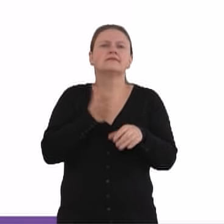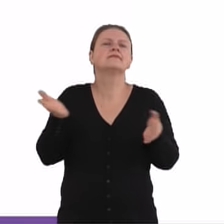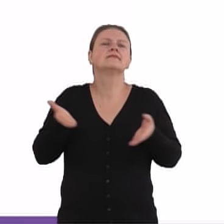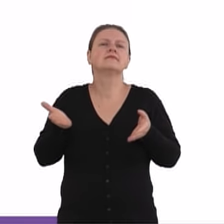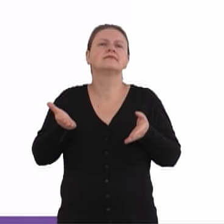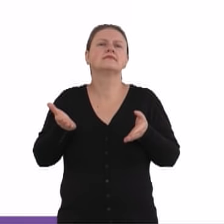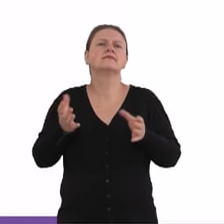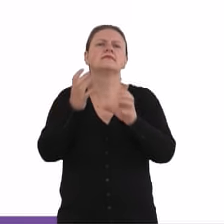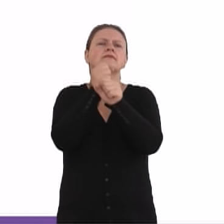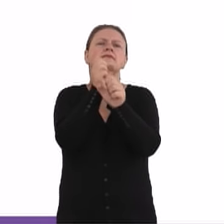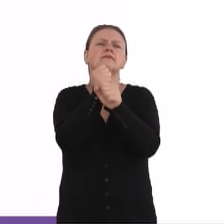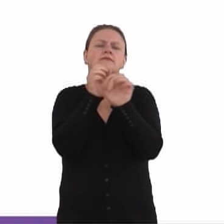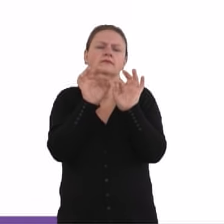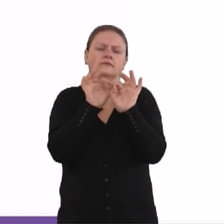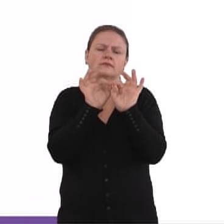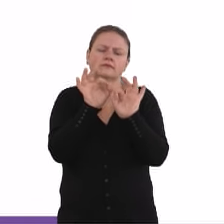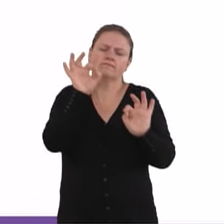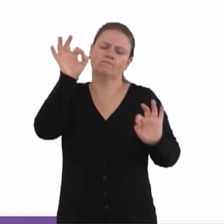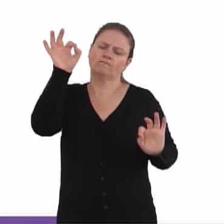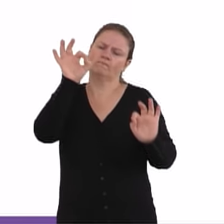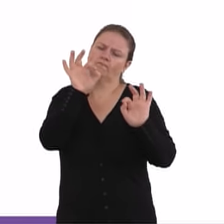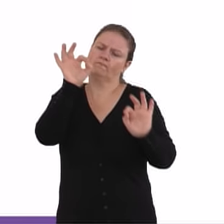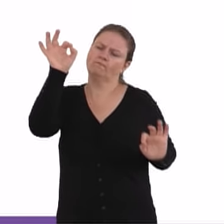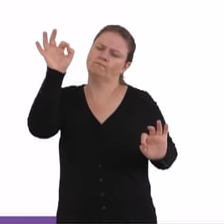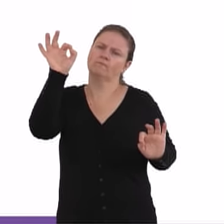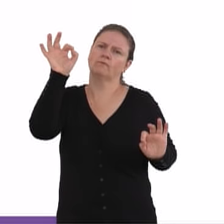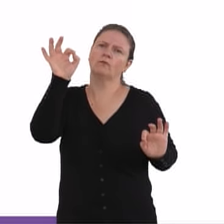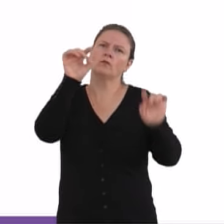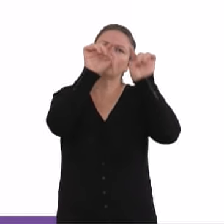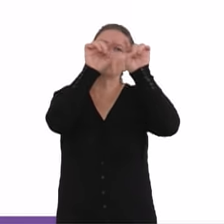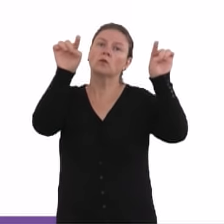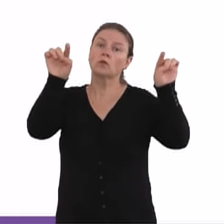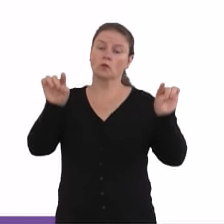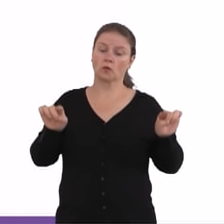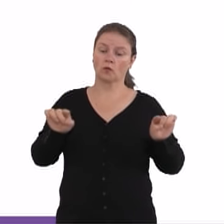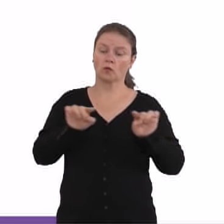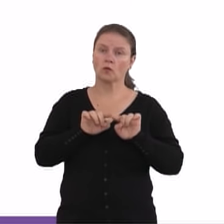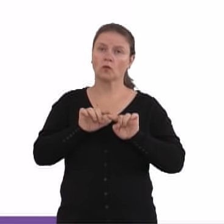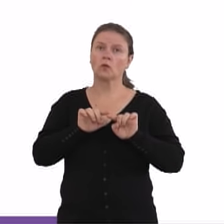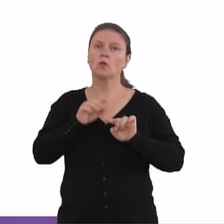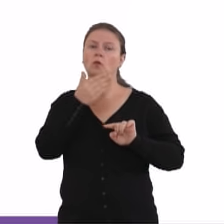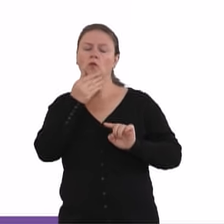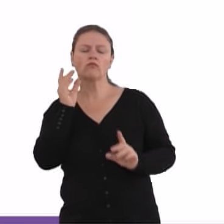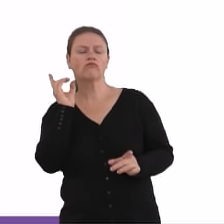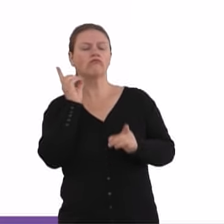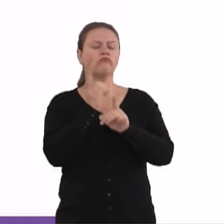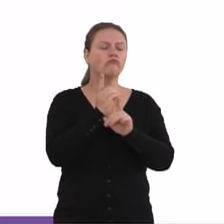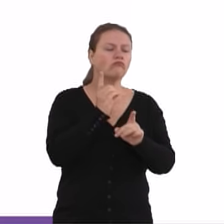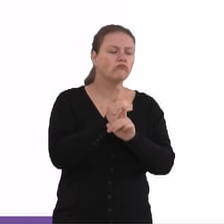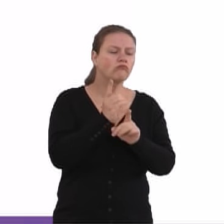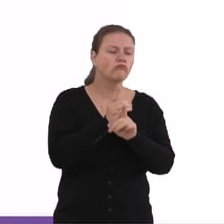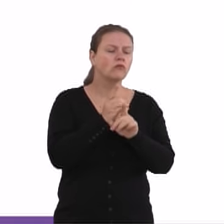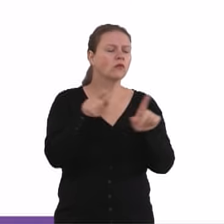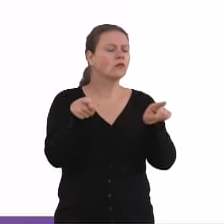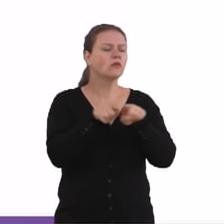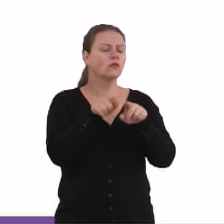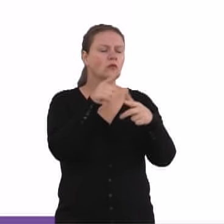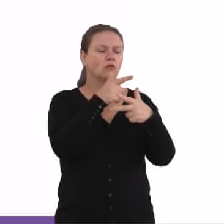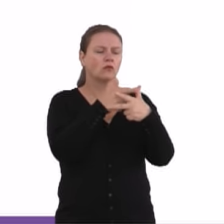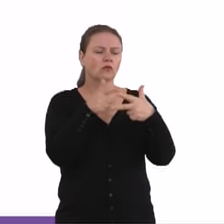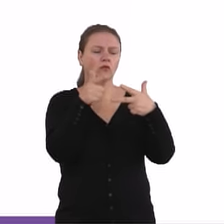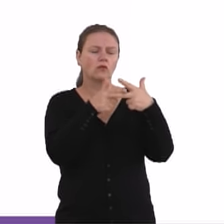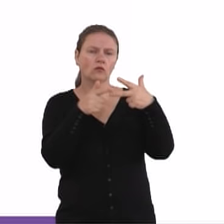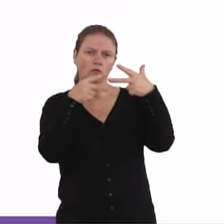Ao calcular a medida da diagonal do quadrado, João encontrou a medida correspondente à raiz quadrada